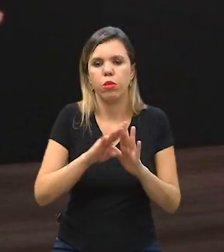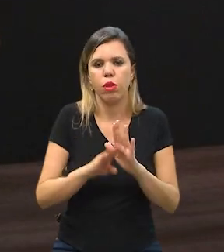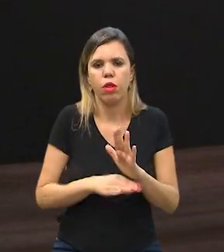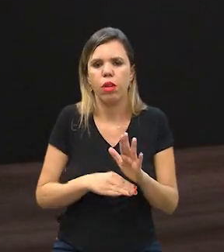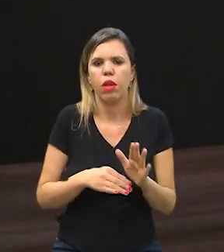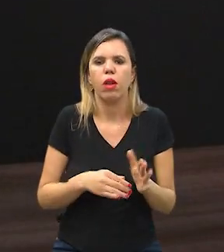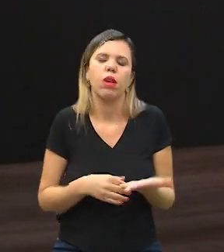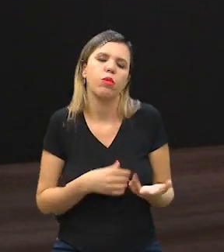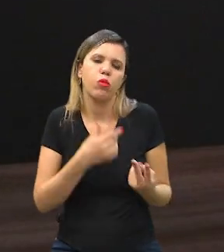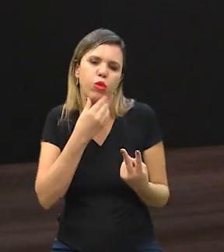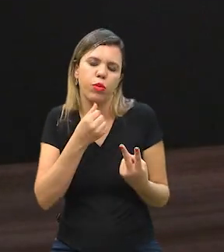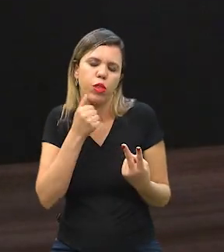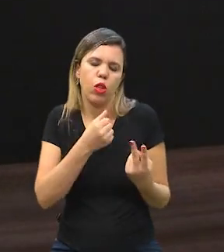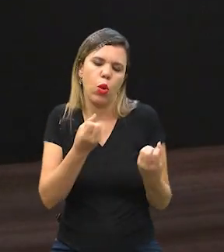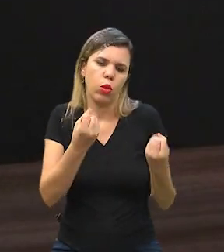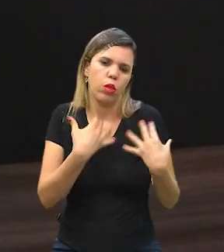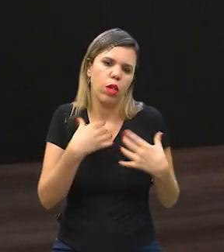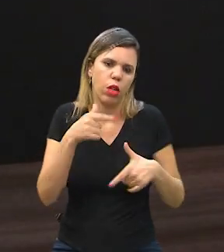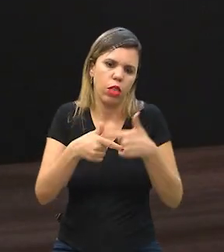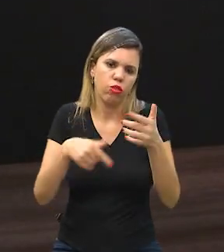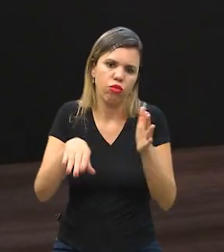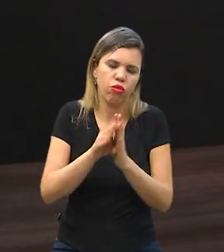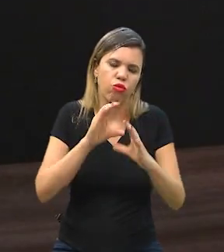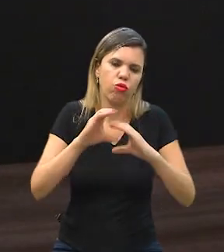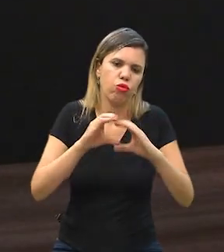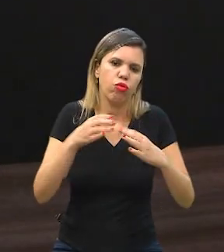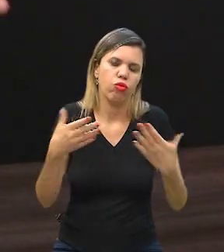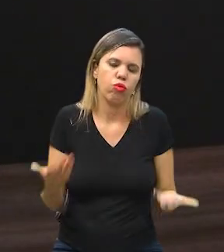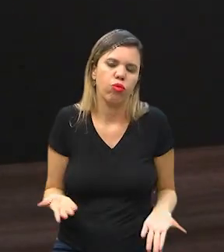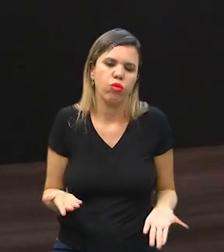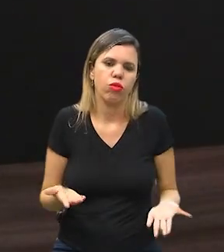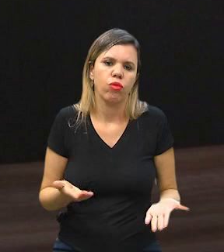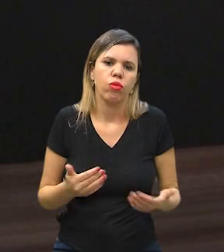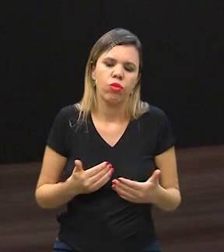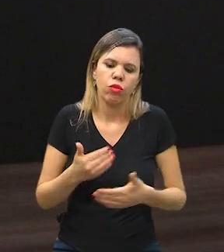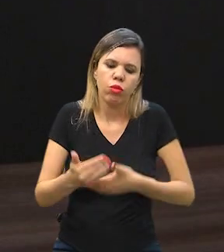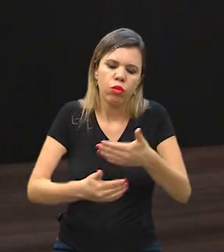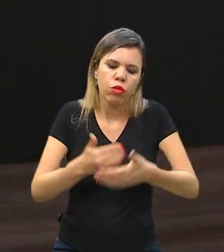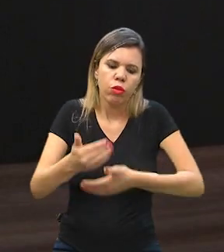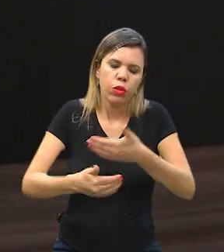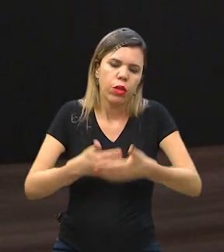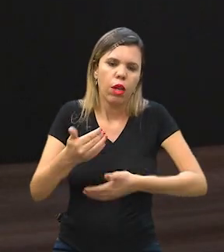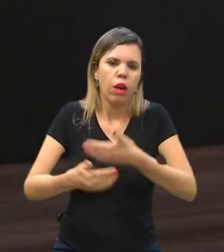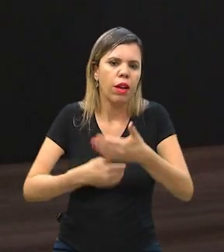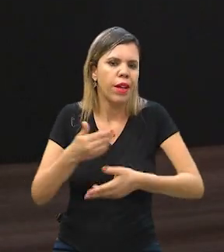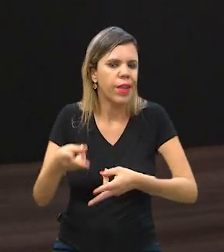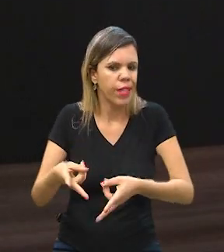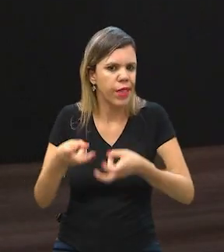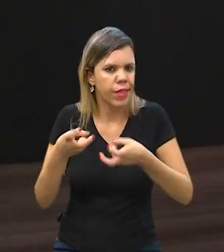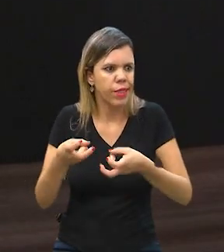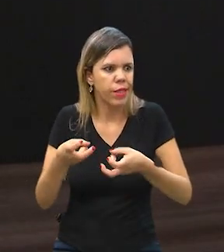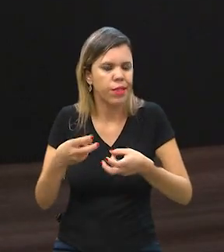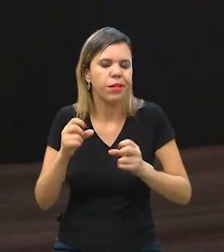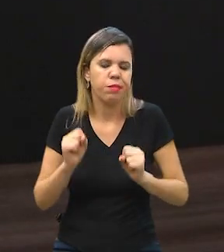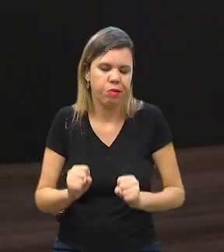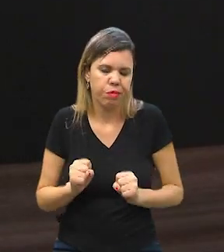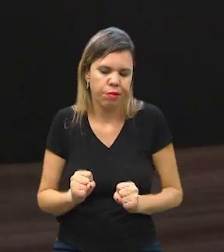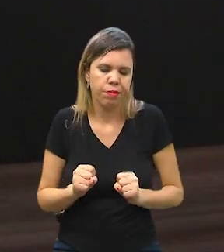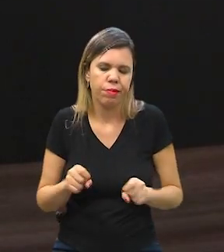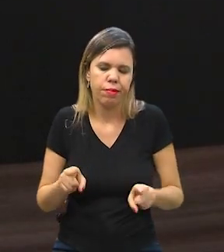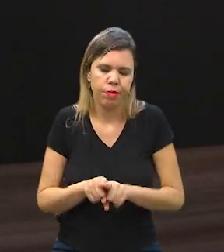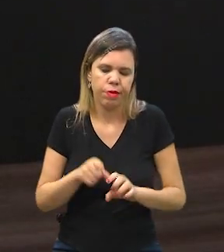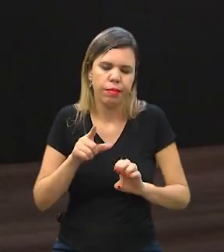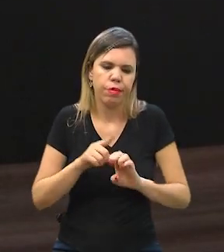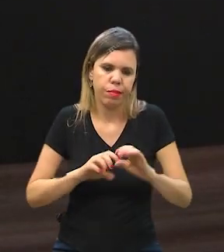no bloco anterior, que eles chegaram justamente para, olha, vamos trabalhar comunicação, e no meio desse processo eles